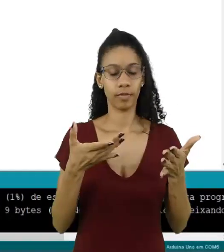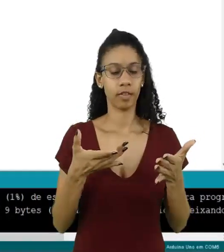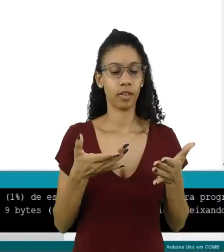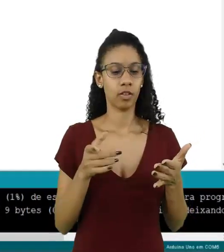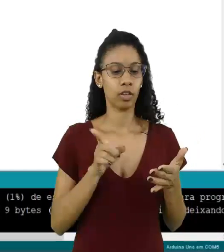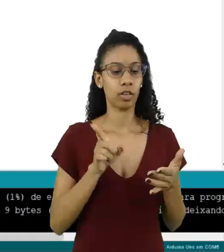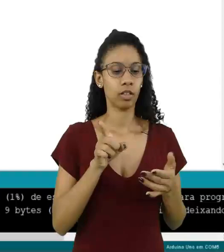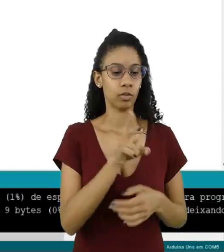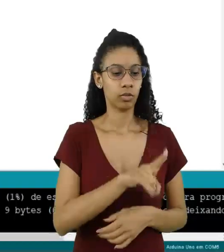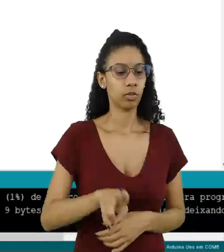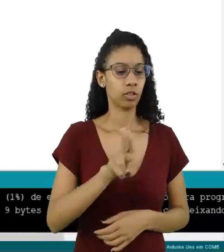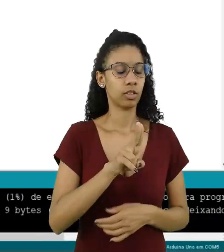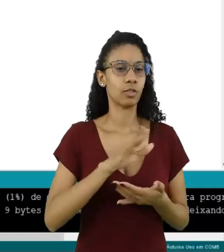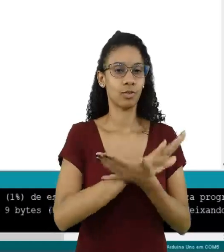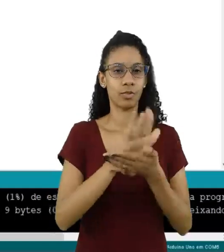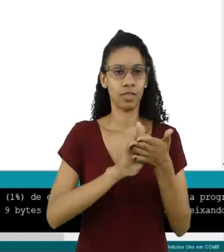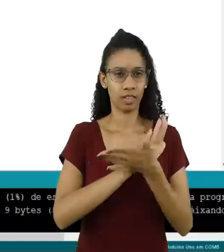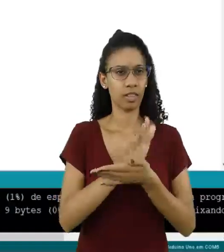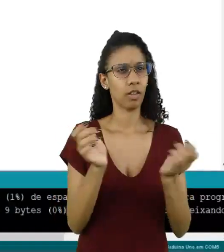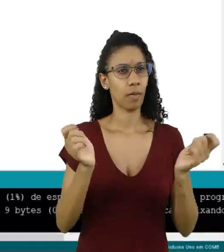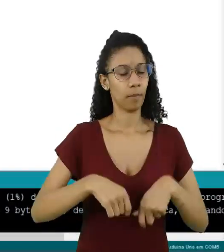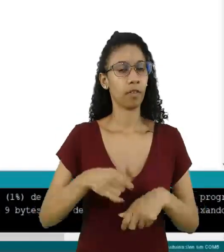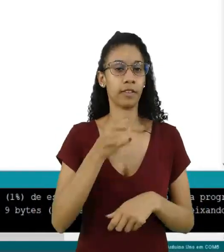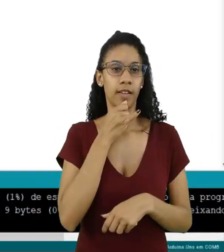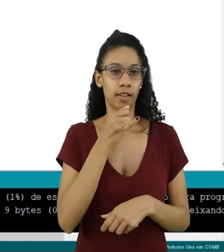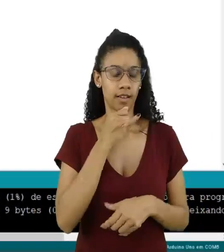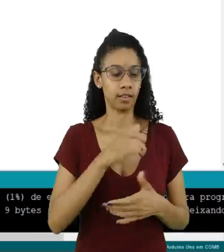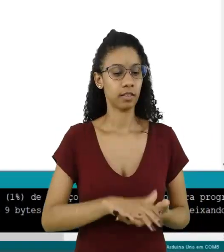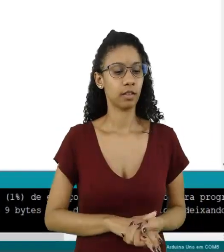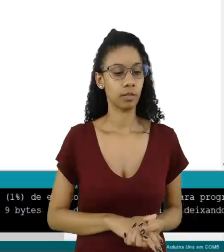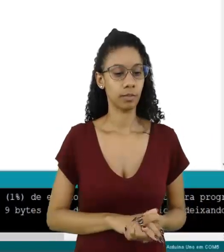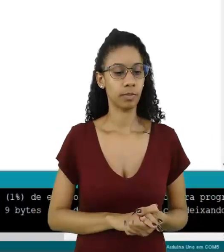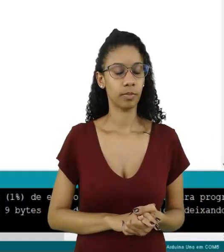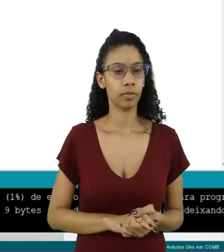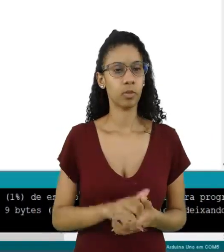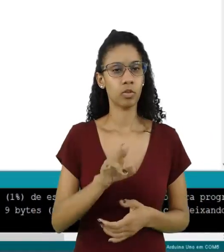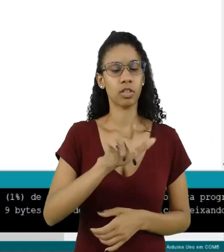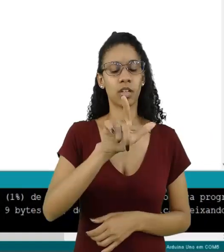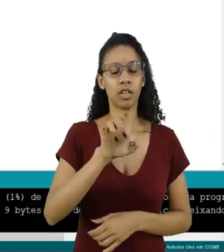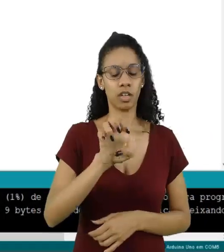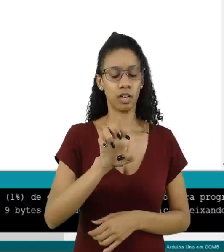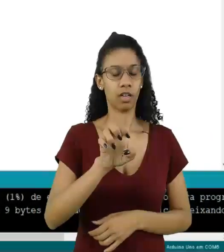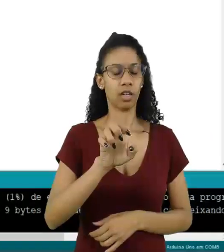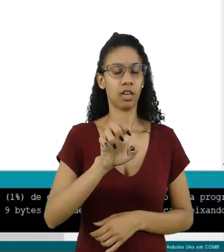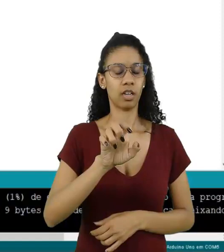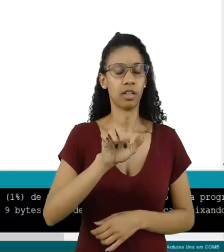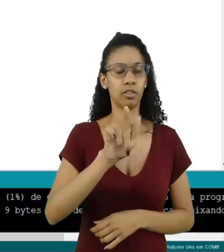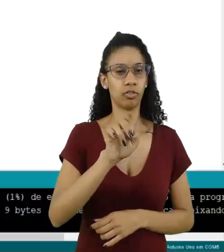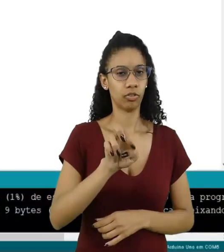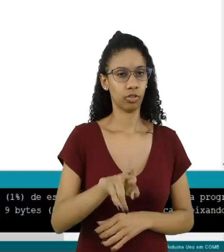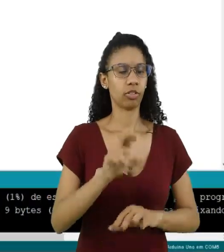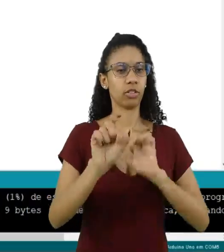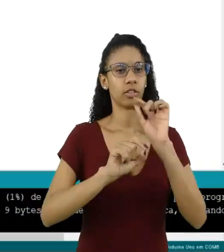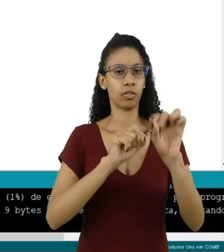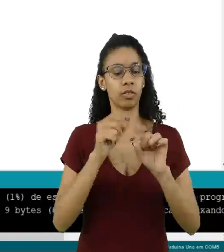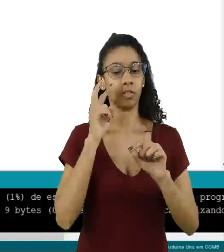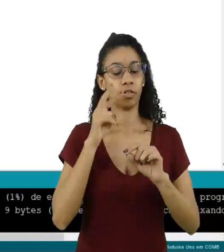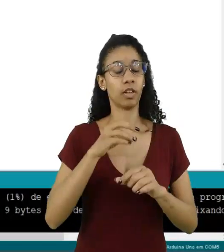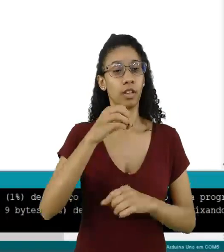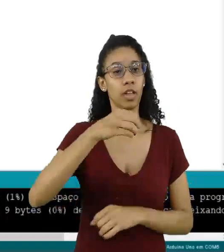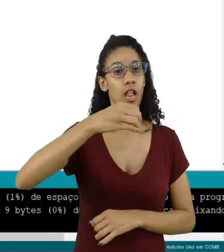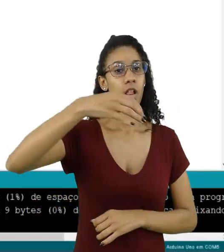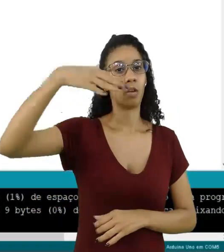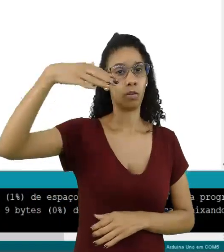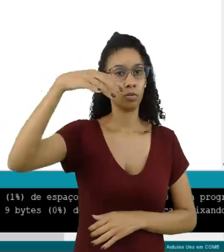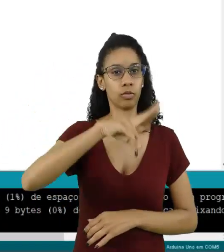Arduino não está me mostrando, não está utilizando esse valor para nada. Eu poderia, por exemplo, colocar um LED aí e utilizar